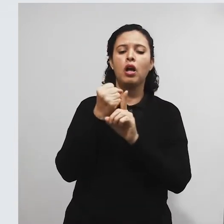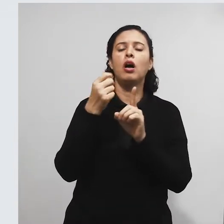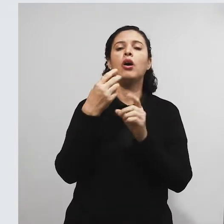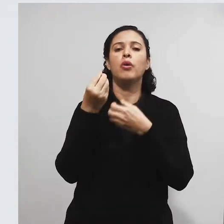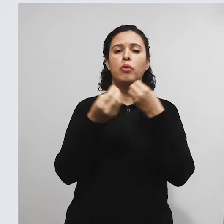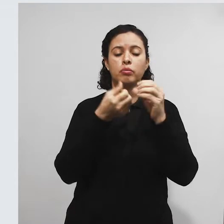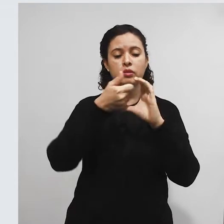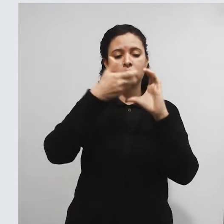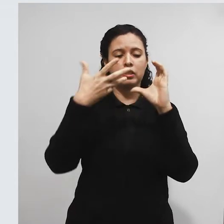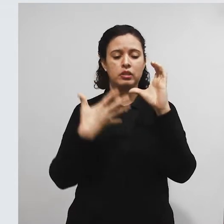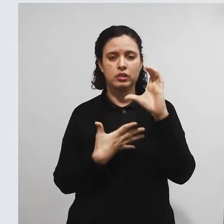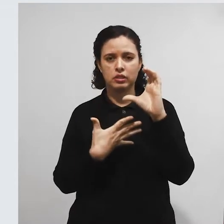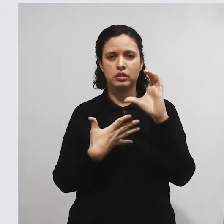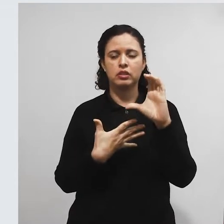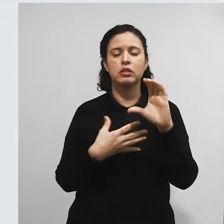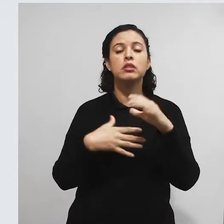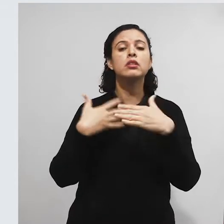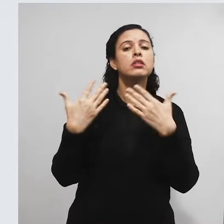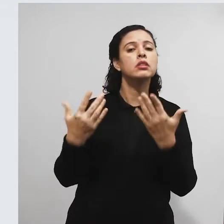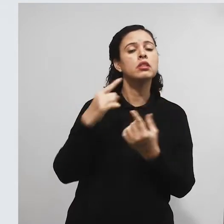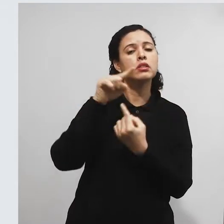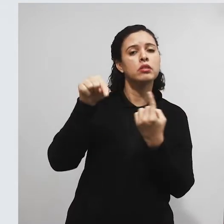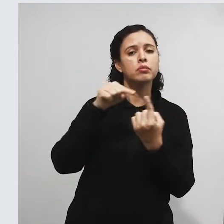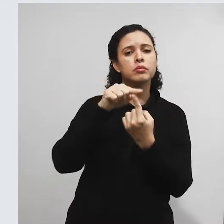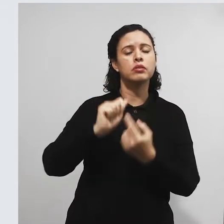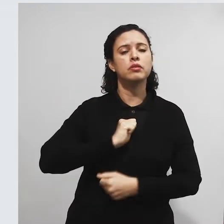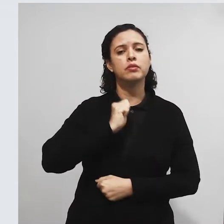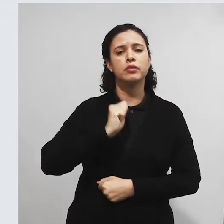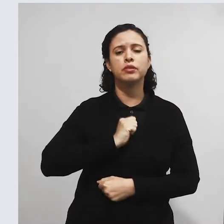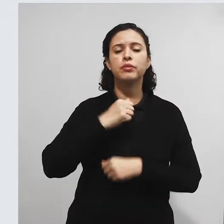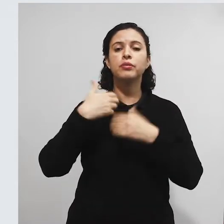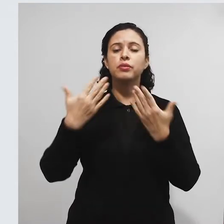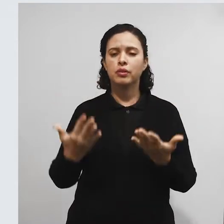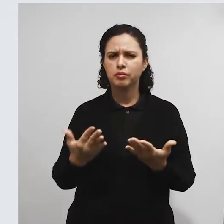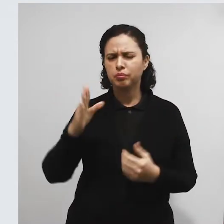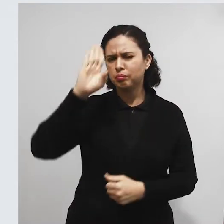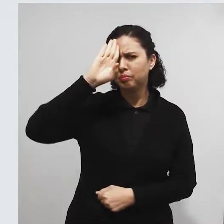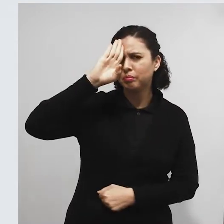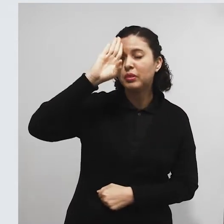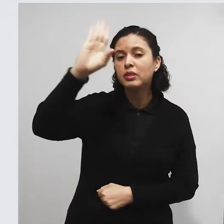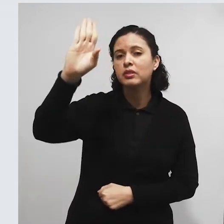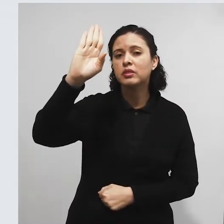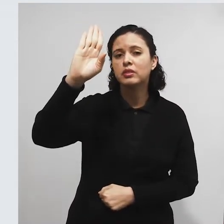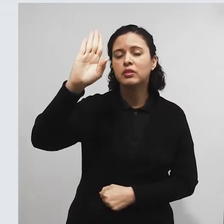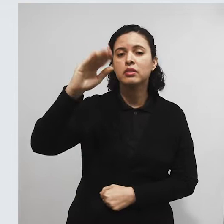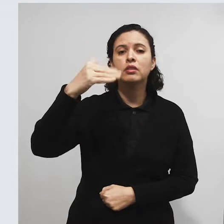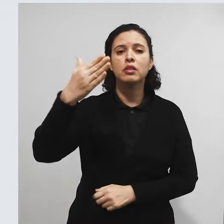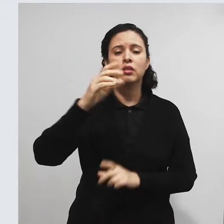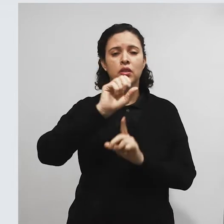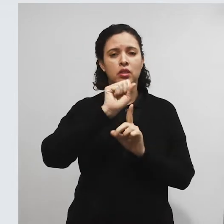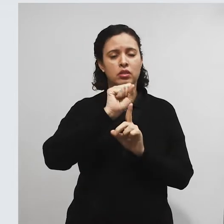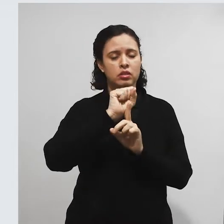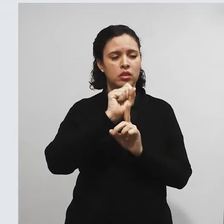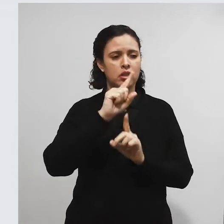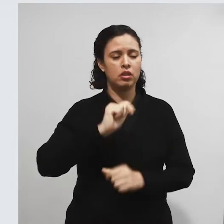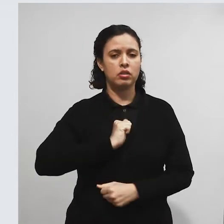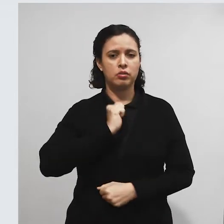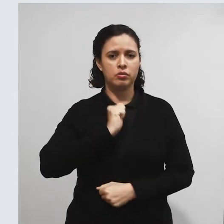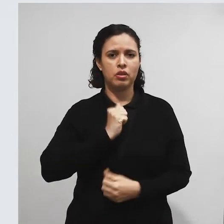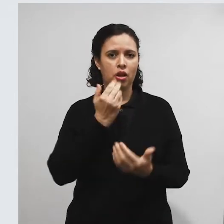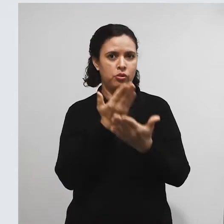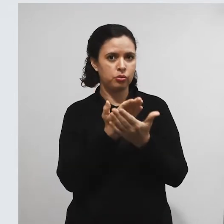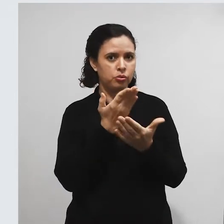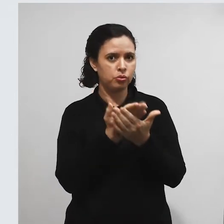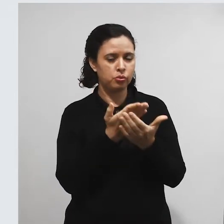caracteriza. Então, quais são os objetivos da antropologia? O objetivo principal da antropologia